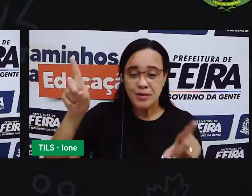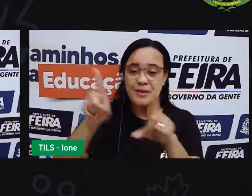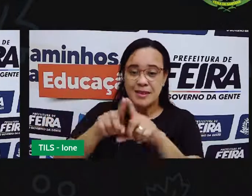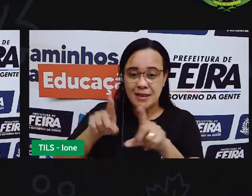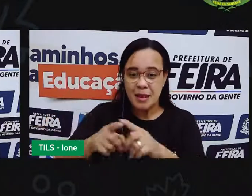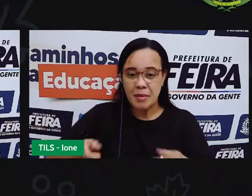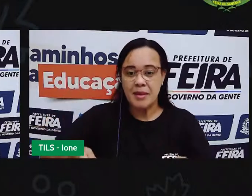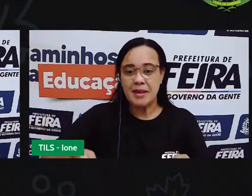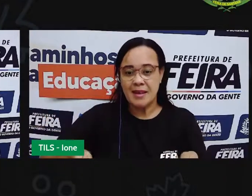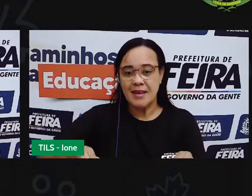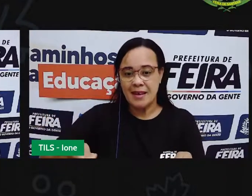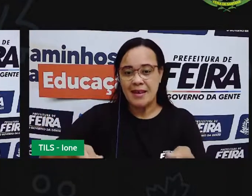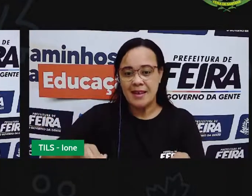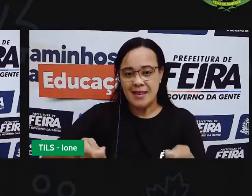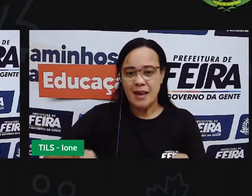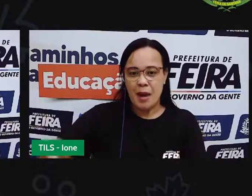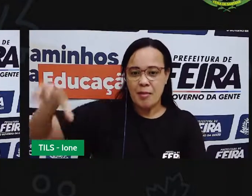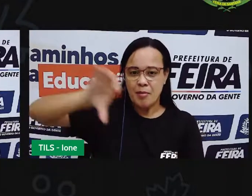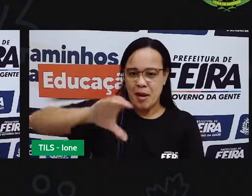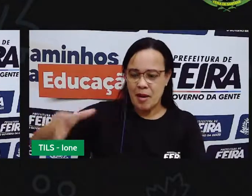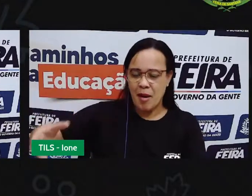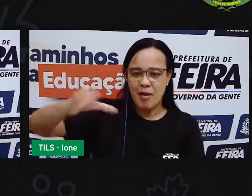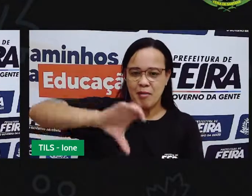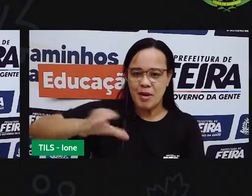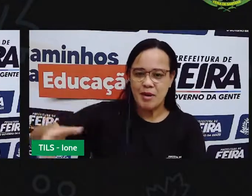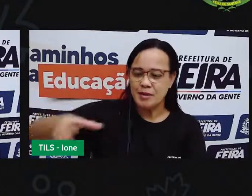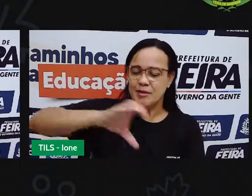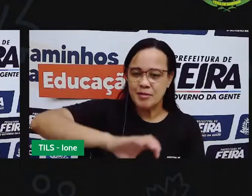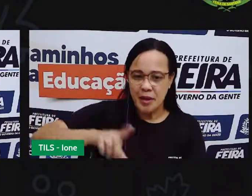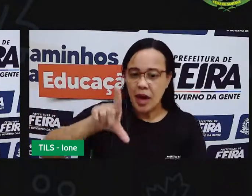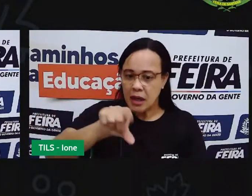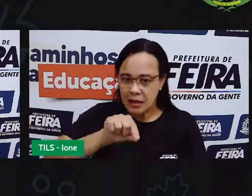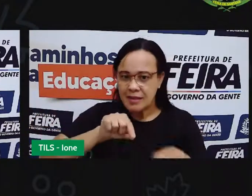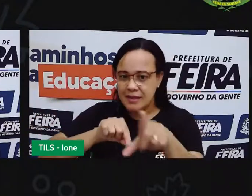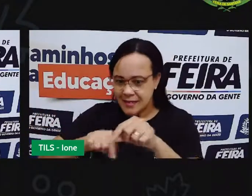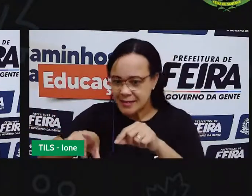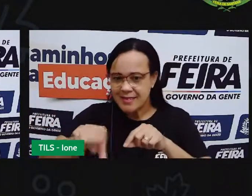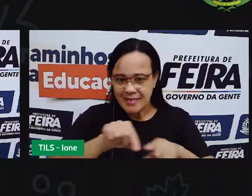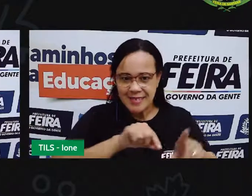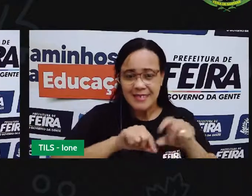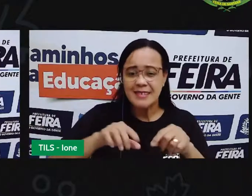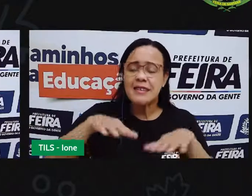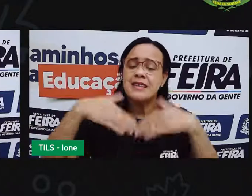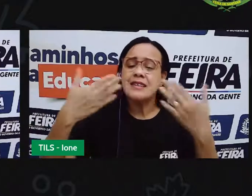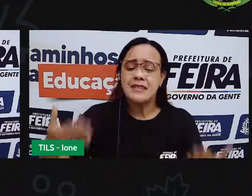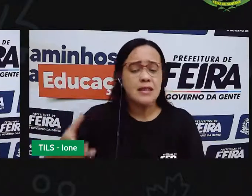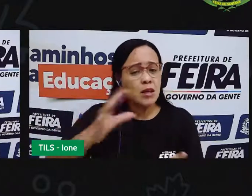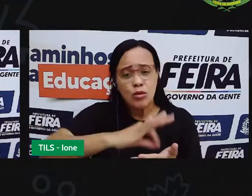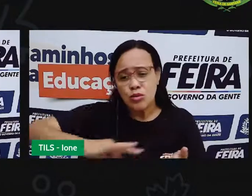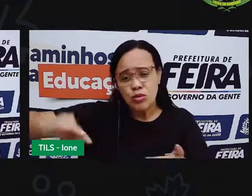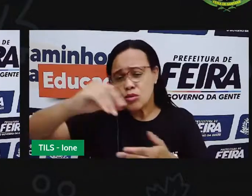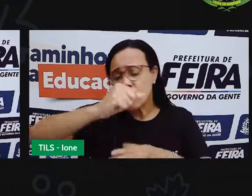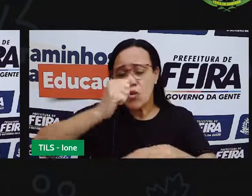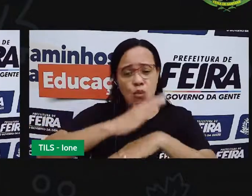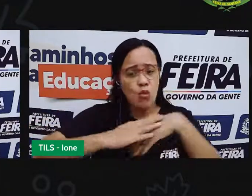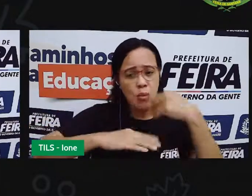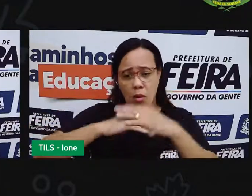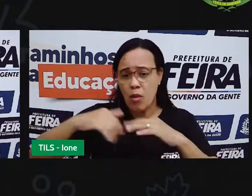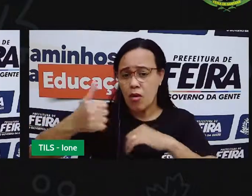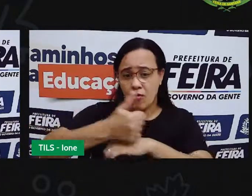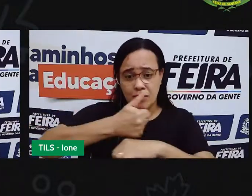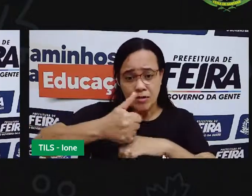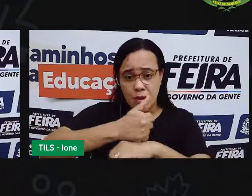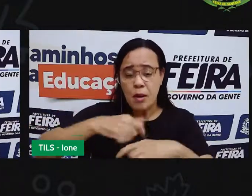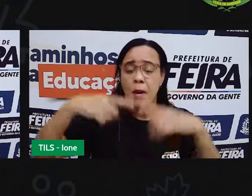muito importantes para a nossa sociedade e elas precisam ser respeitadas, valorizadas, tá? Um trabalho